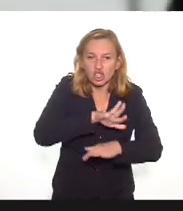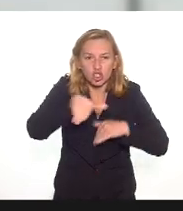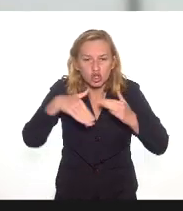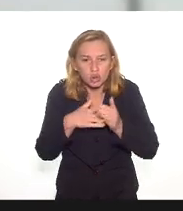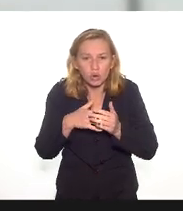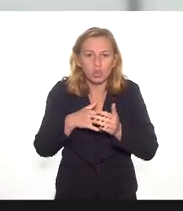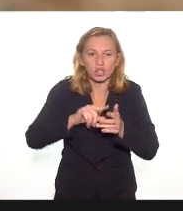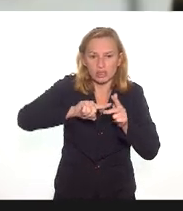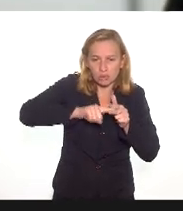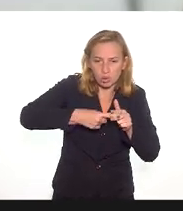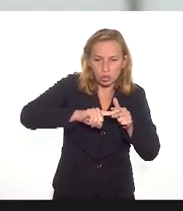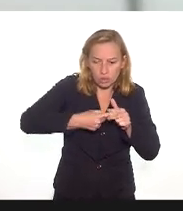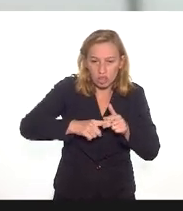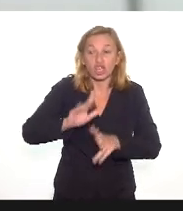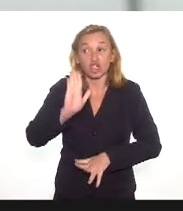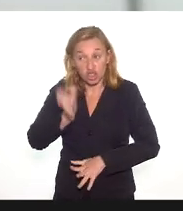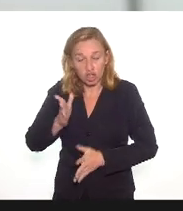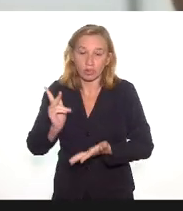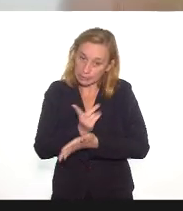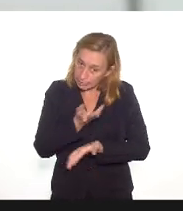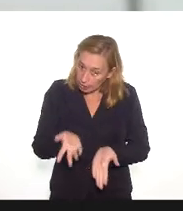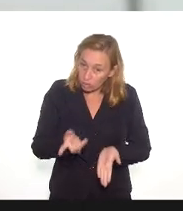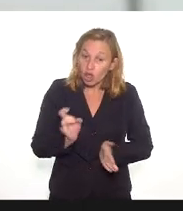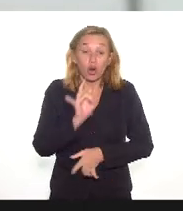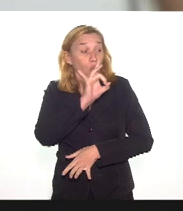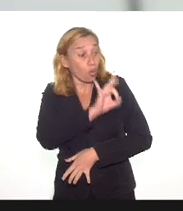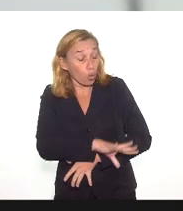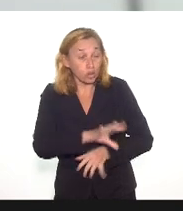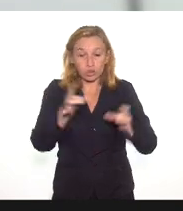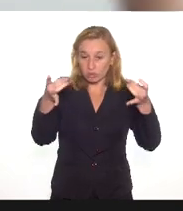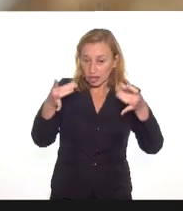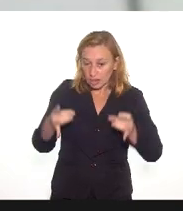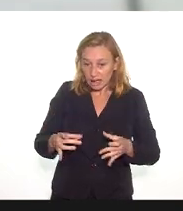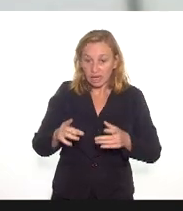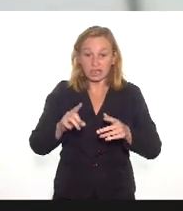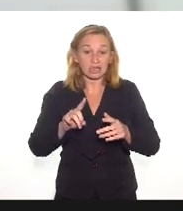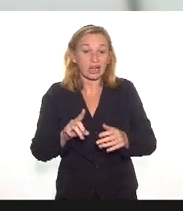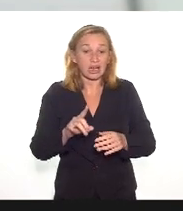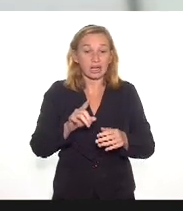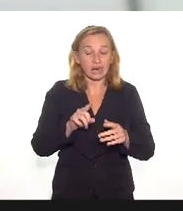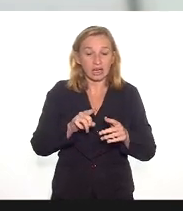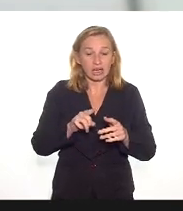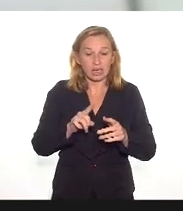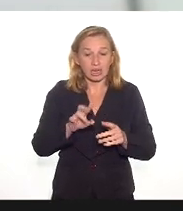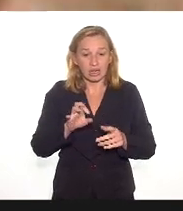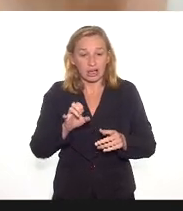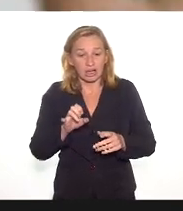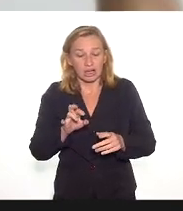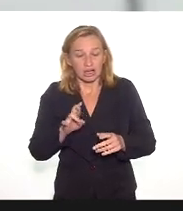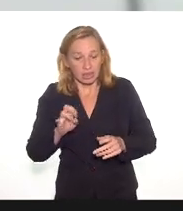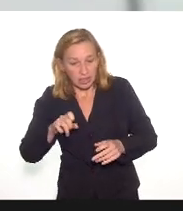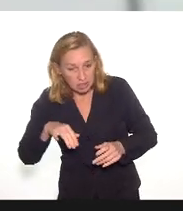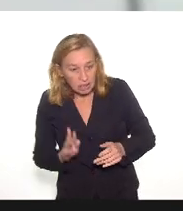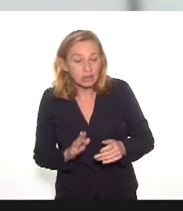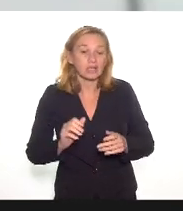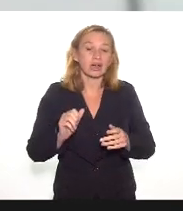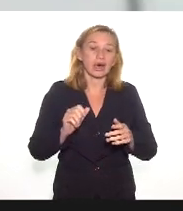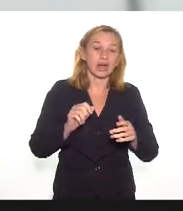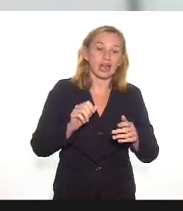as regulamentações, que já o foram. O último detalhe da regulamentação é a adesão. Dito